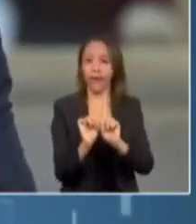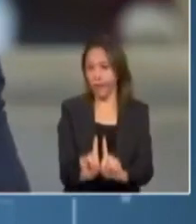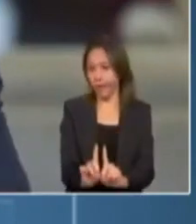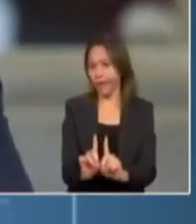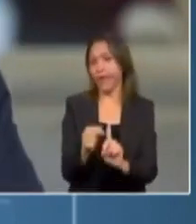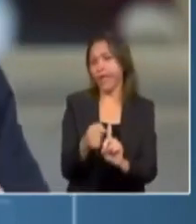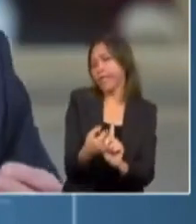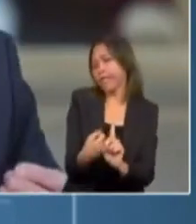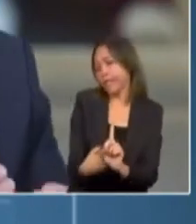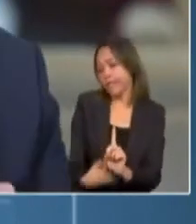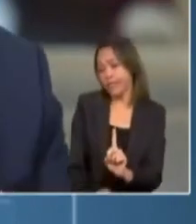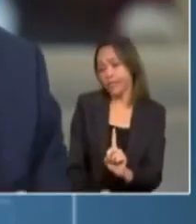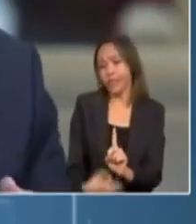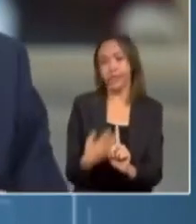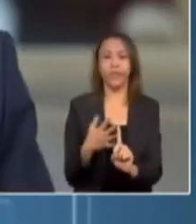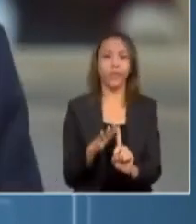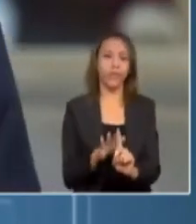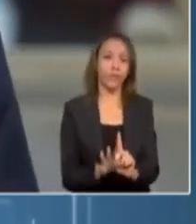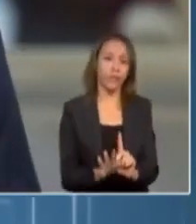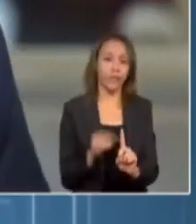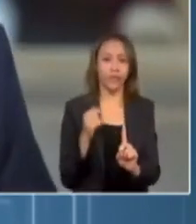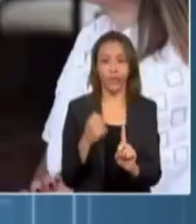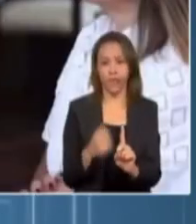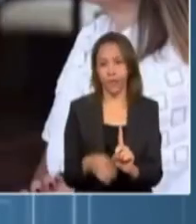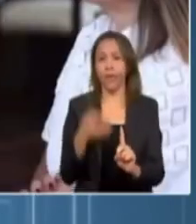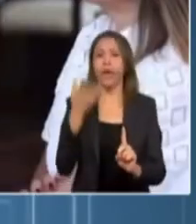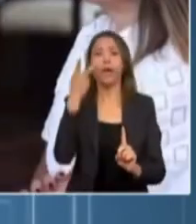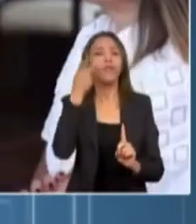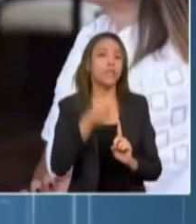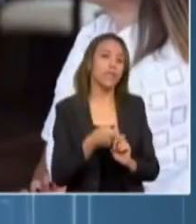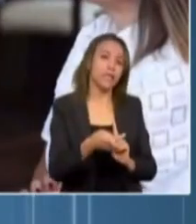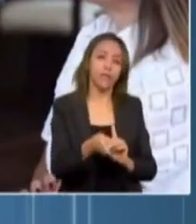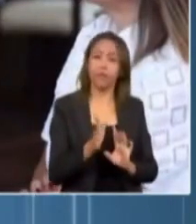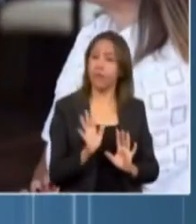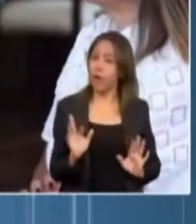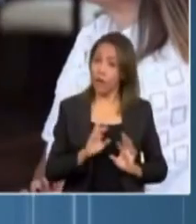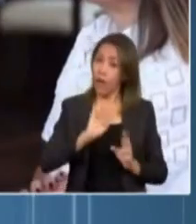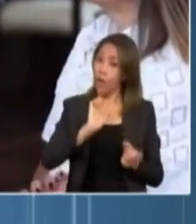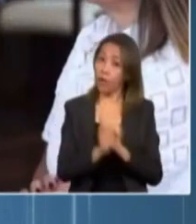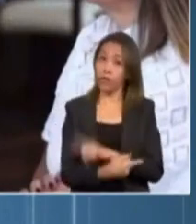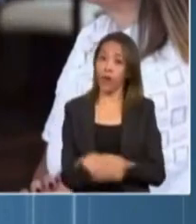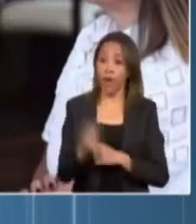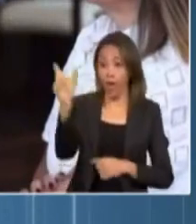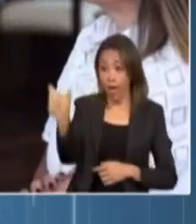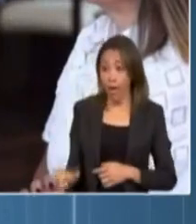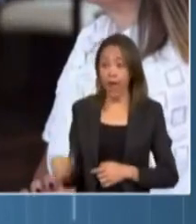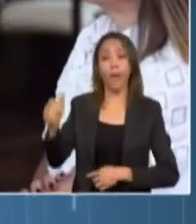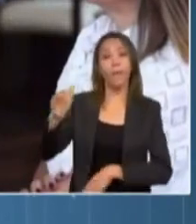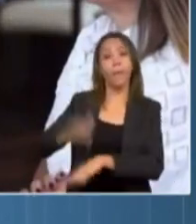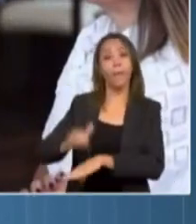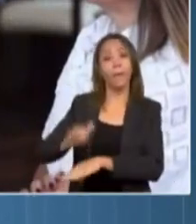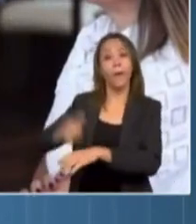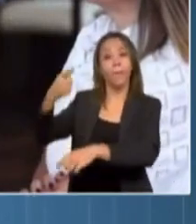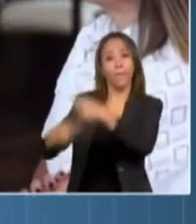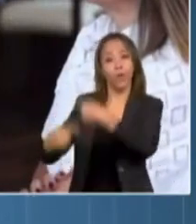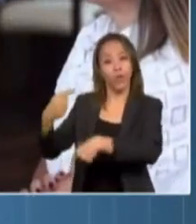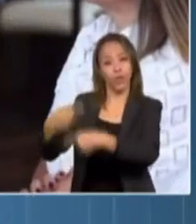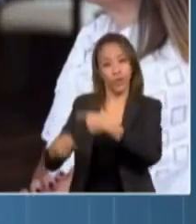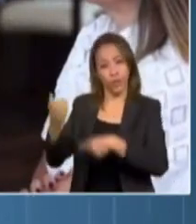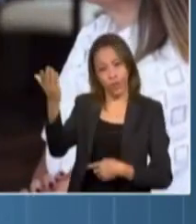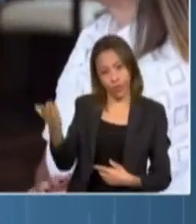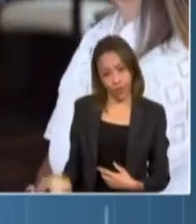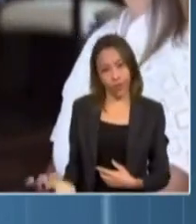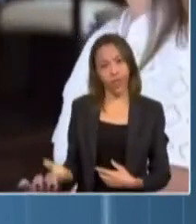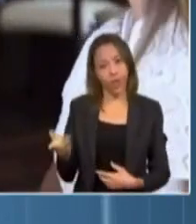muito mais exitosa do que prejudicial. Quem acha ruim mesmo são aqueles